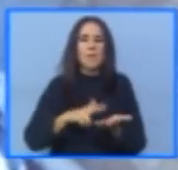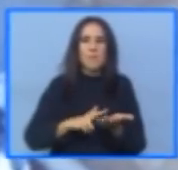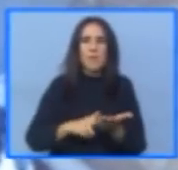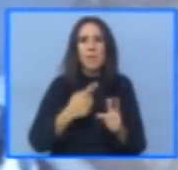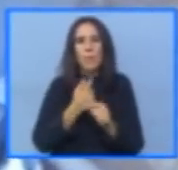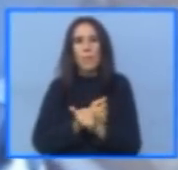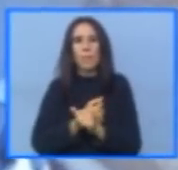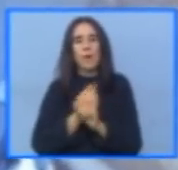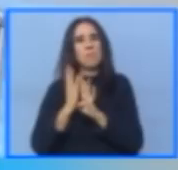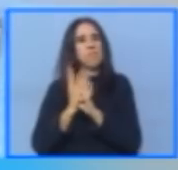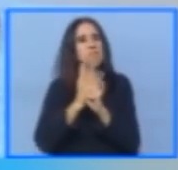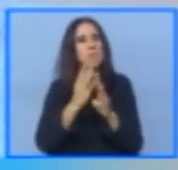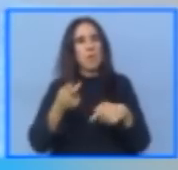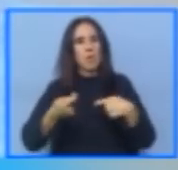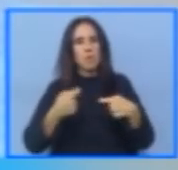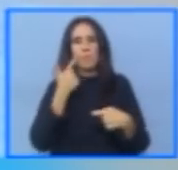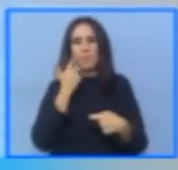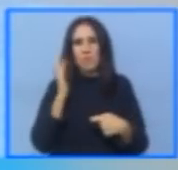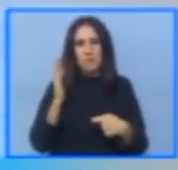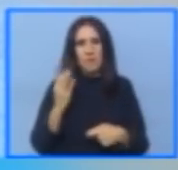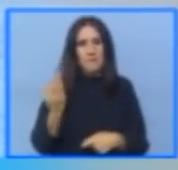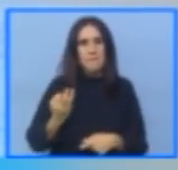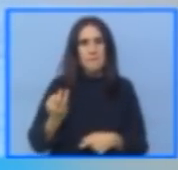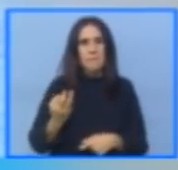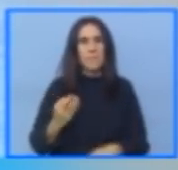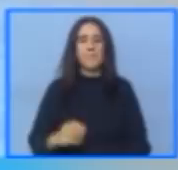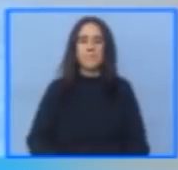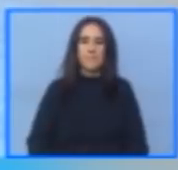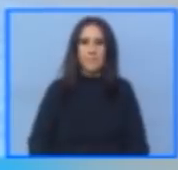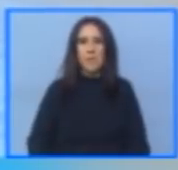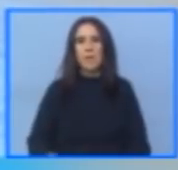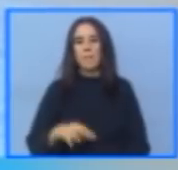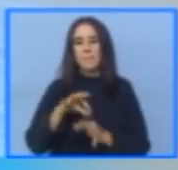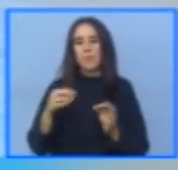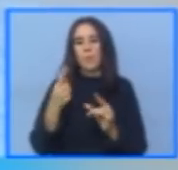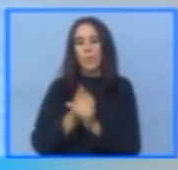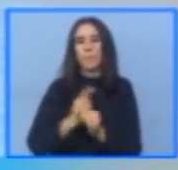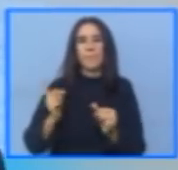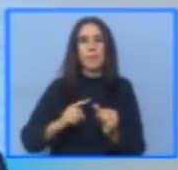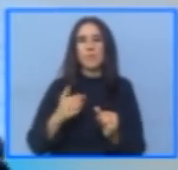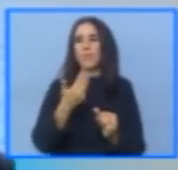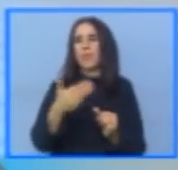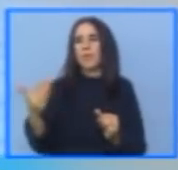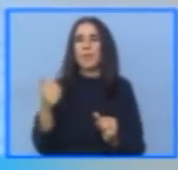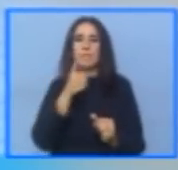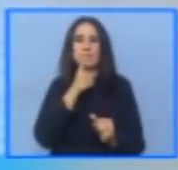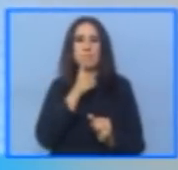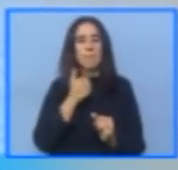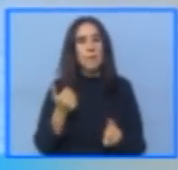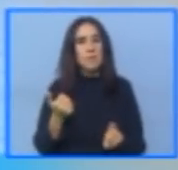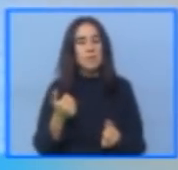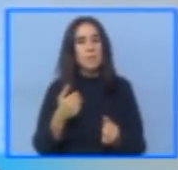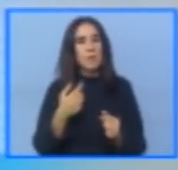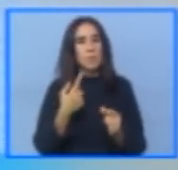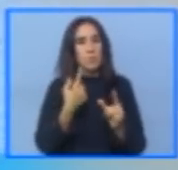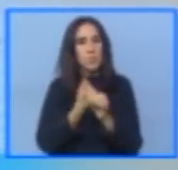há uma corrida às lojas, mas vamos lá ver. O próprio facto, eu compro muitas prendas que são só para dar por dar, mas compro tantas